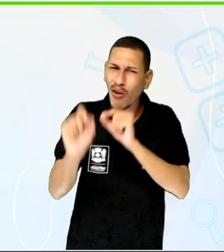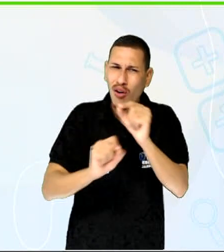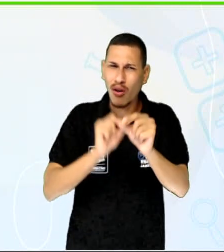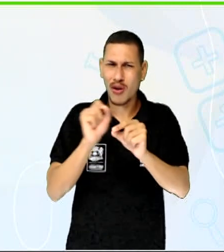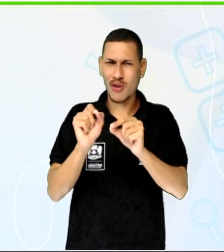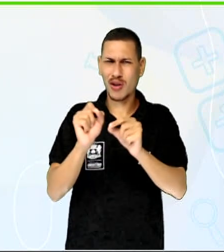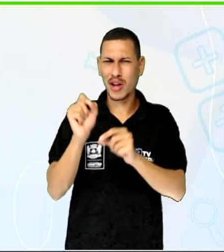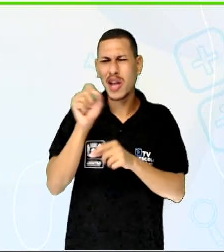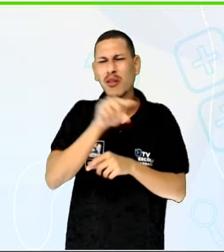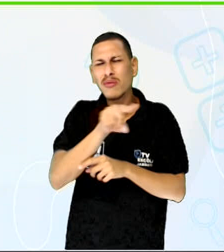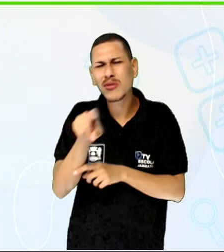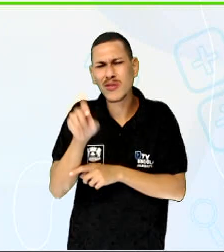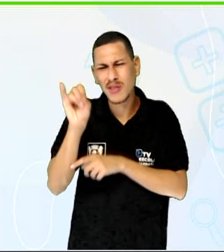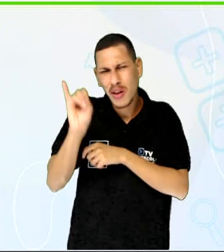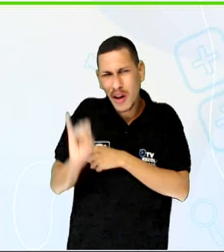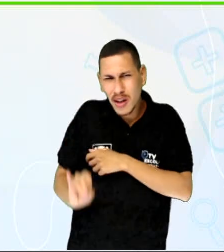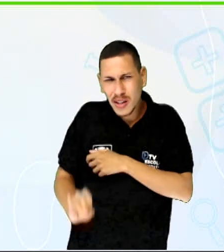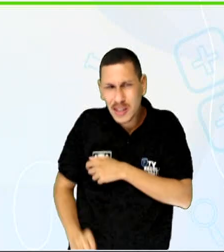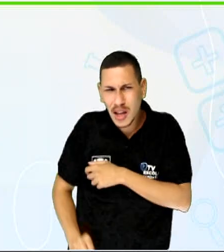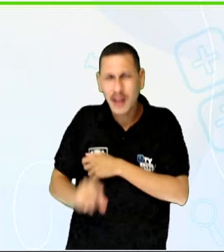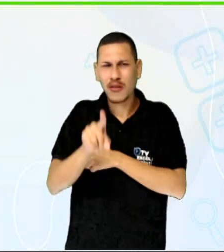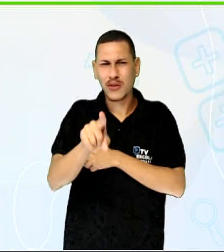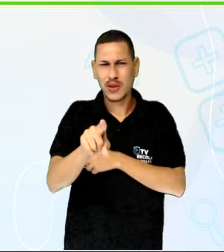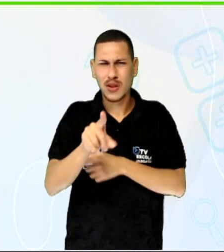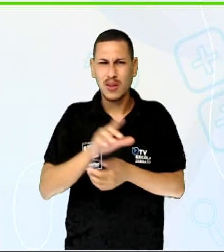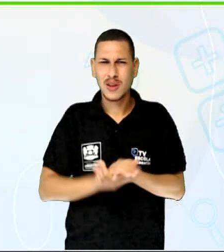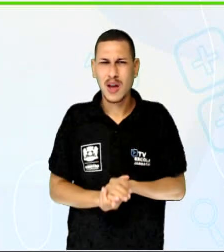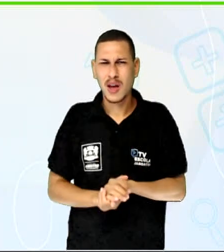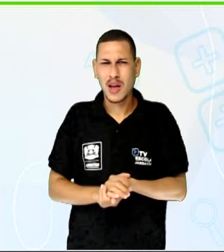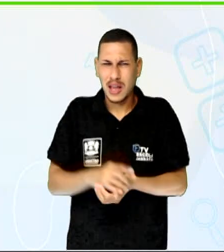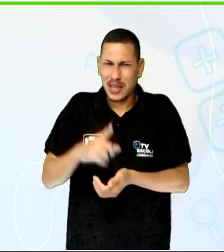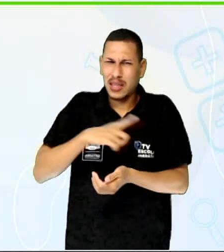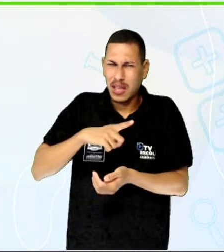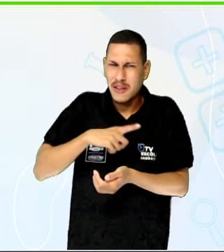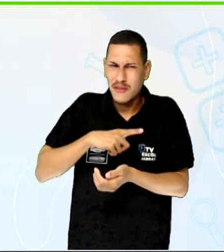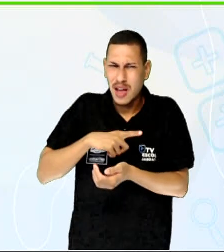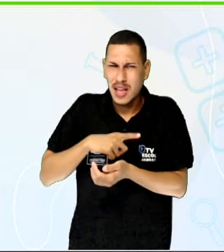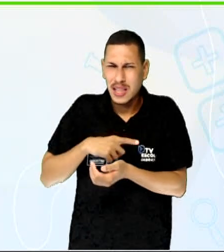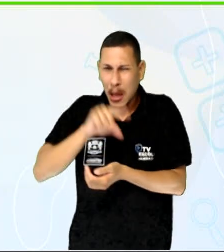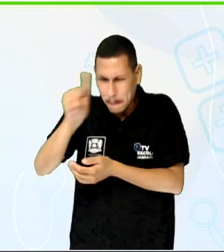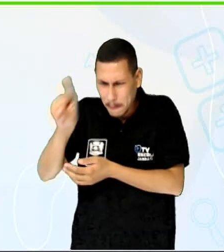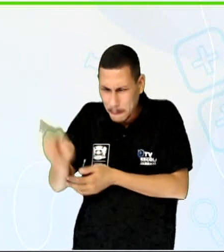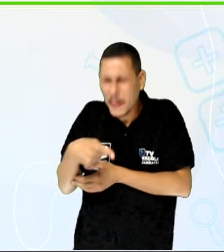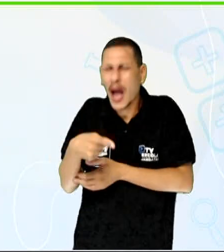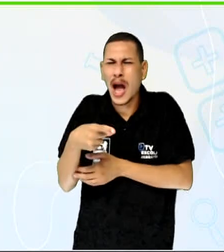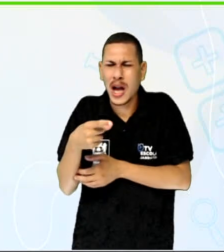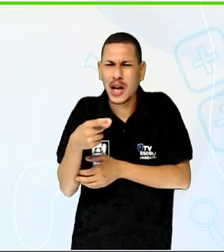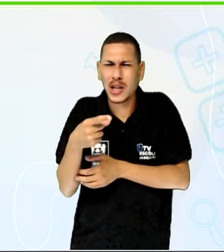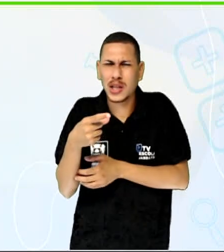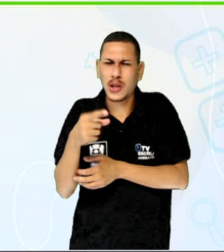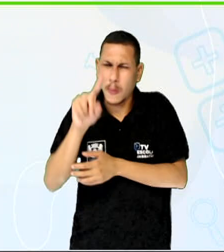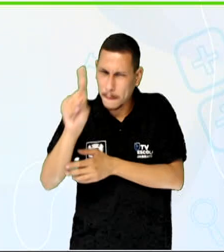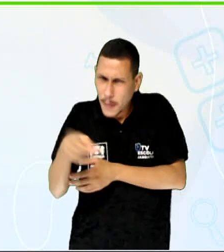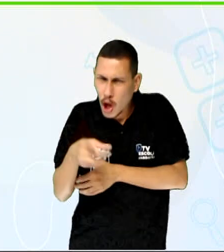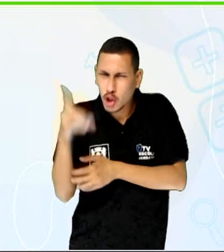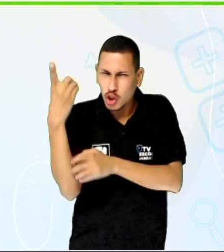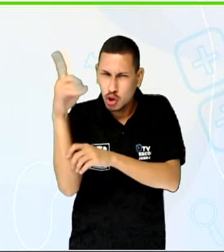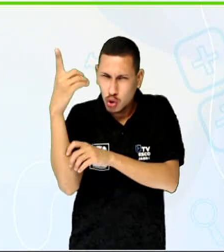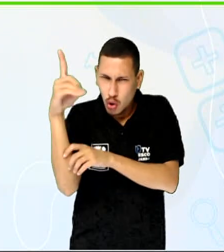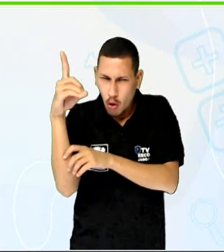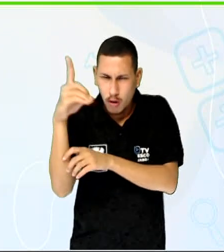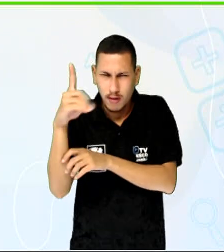had $1 million? Ou seja, o que você faria se você tivesse $1 milhão?